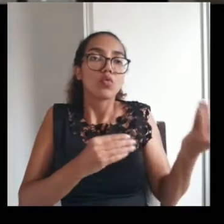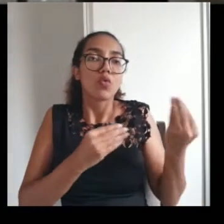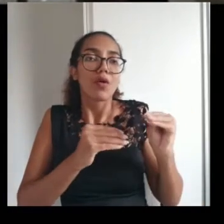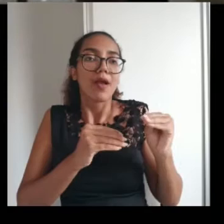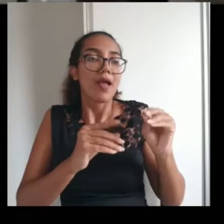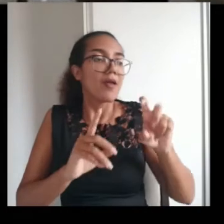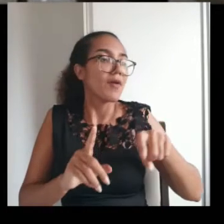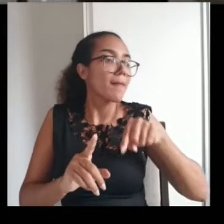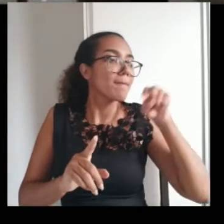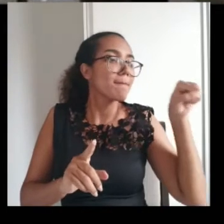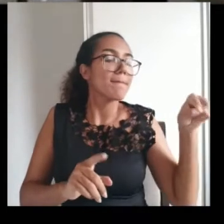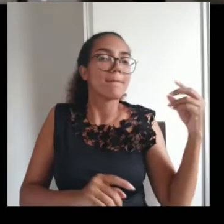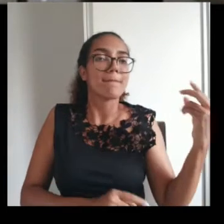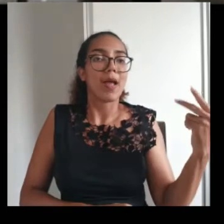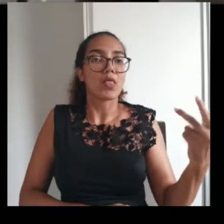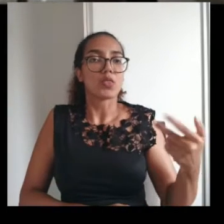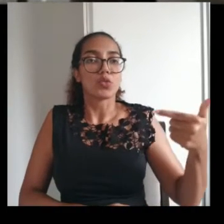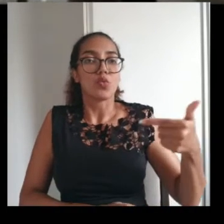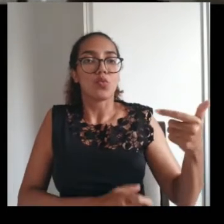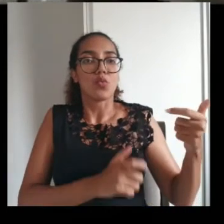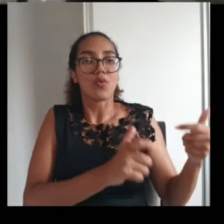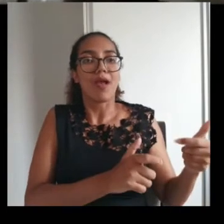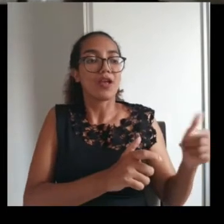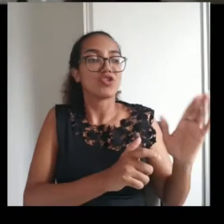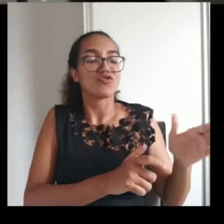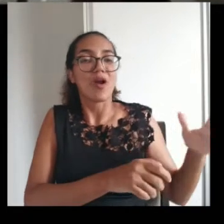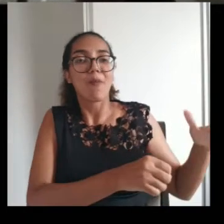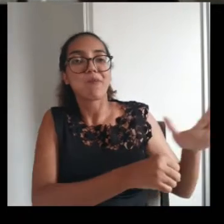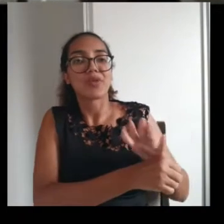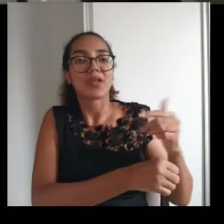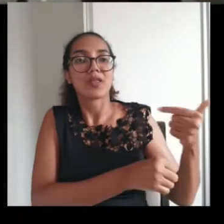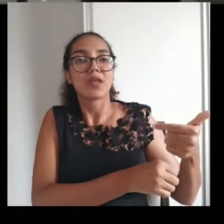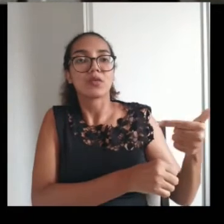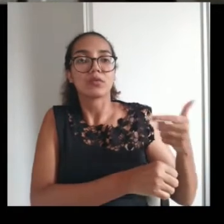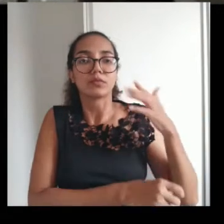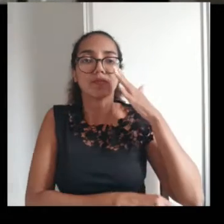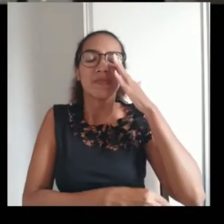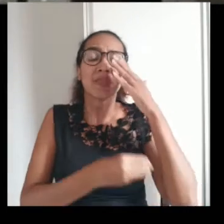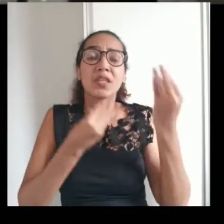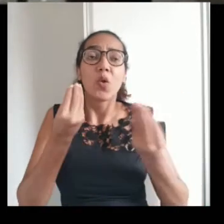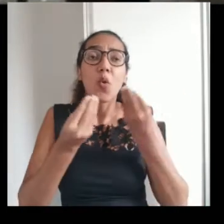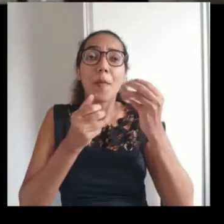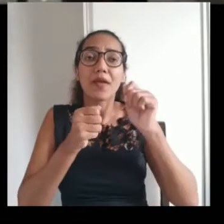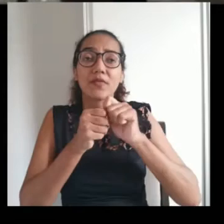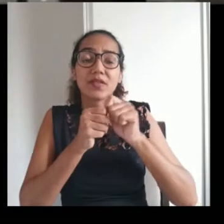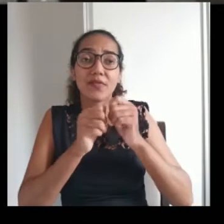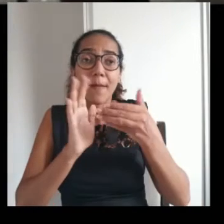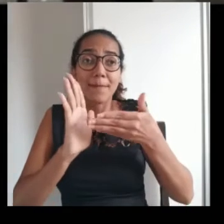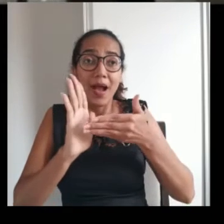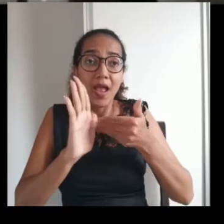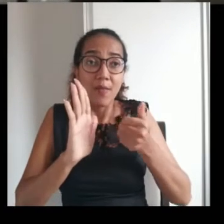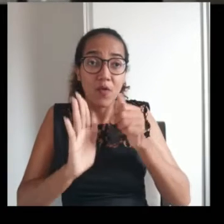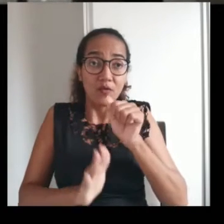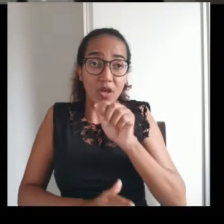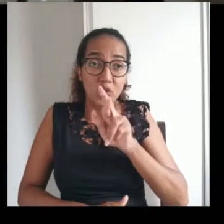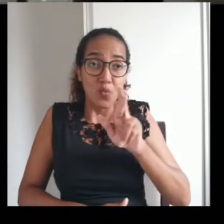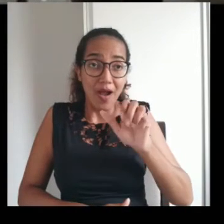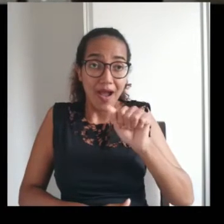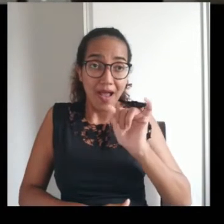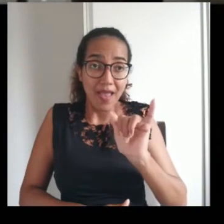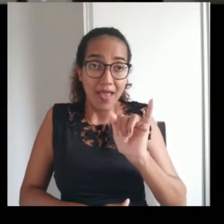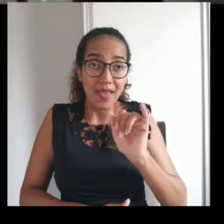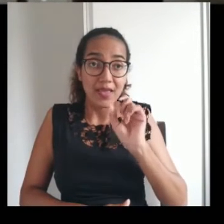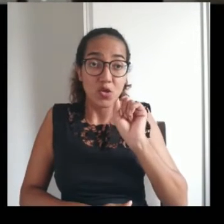Então, a questão aqui é como é que você faz para remover uma conta do array e deixar ele sempre preenchido. A